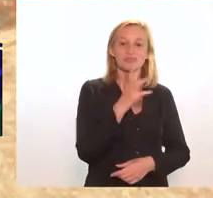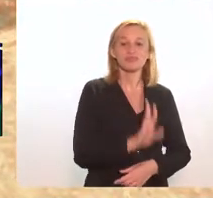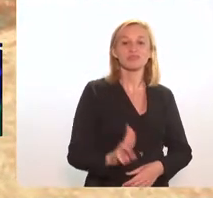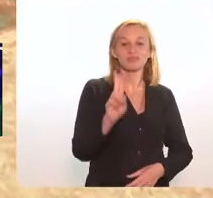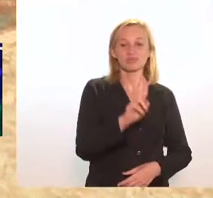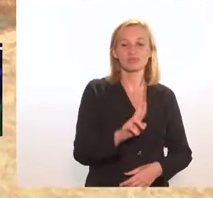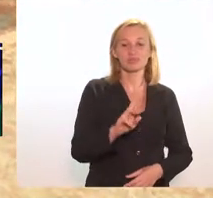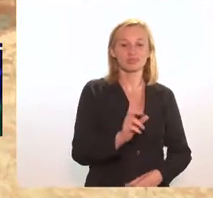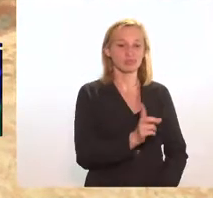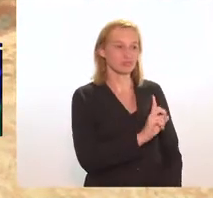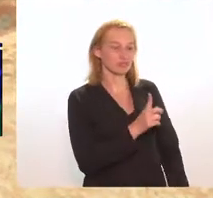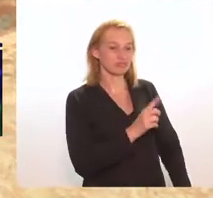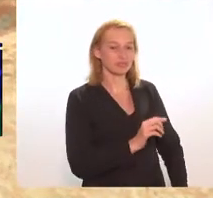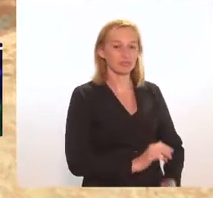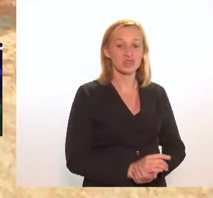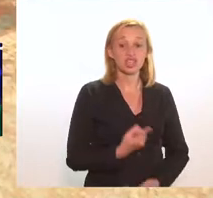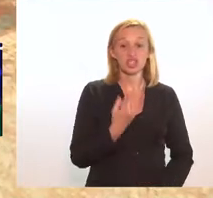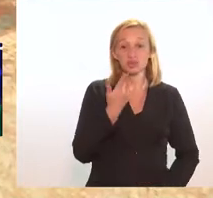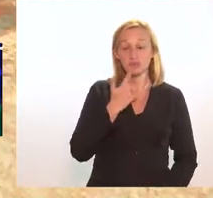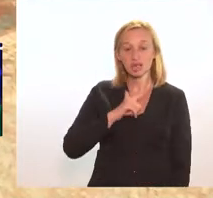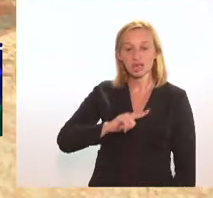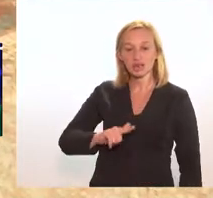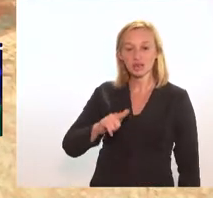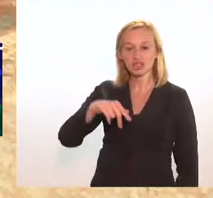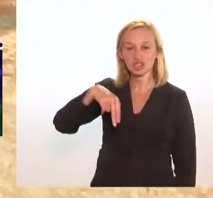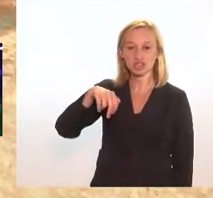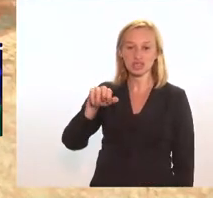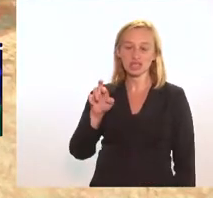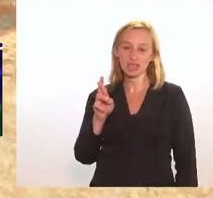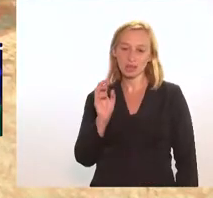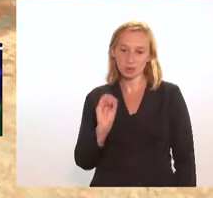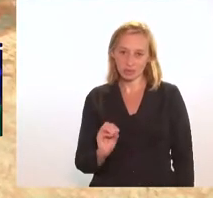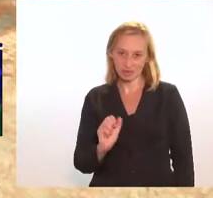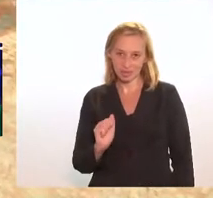ou não de uma linguagem neutra, né?